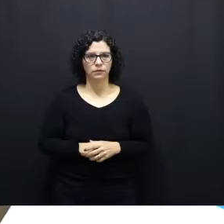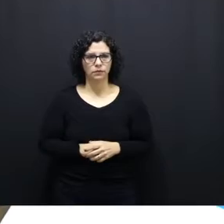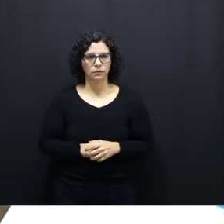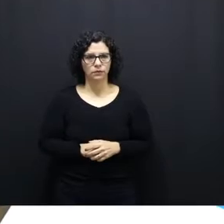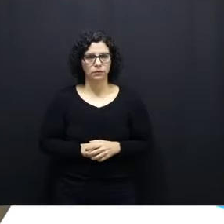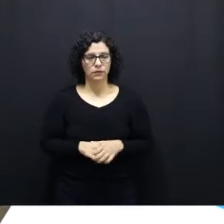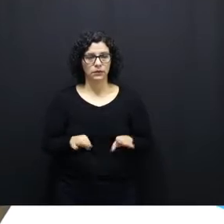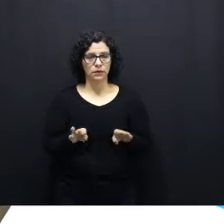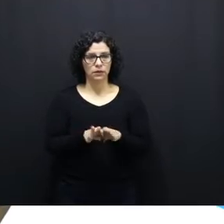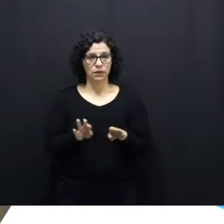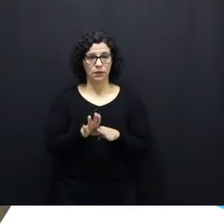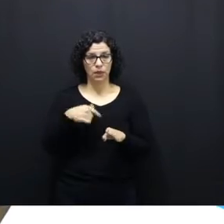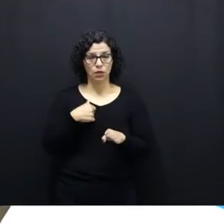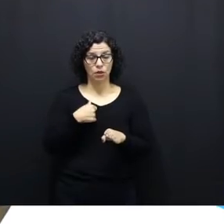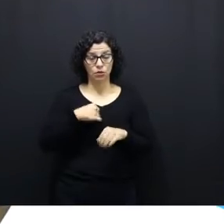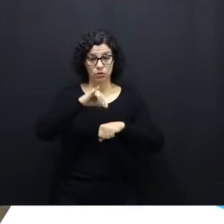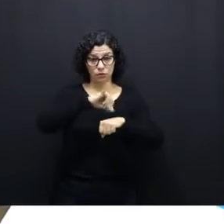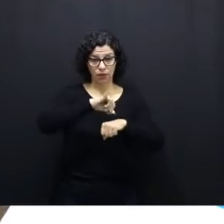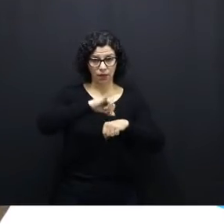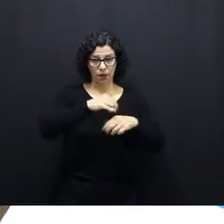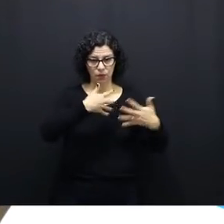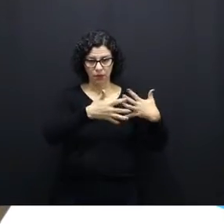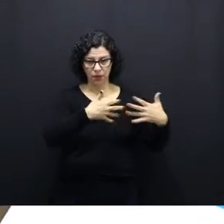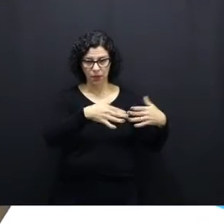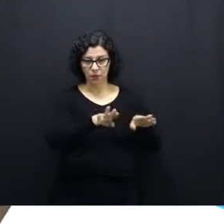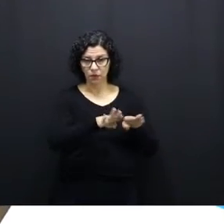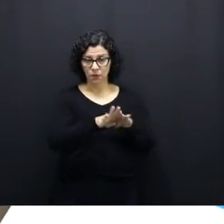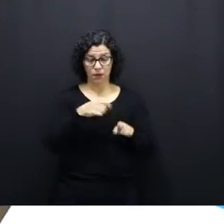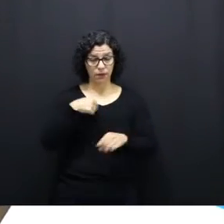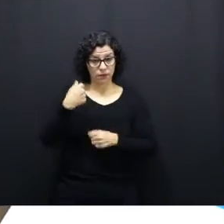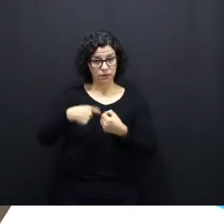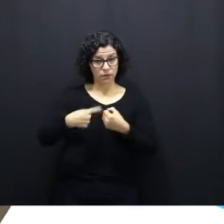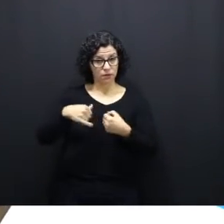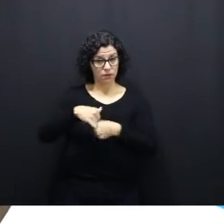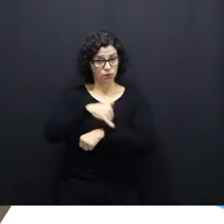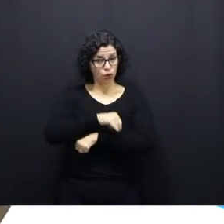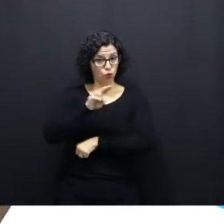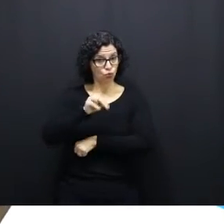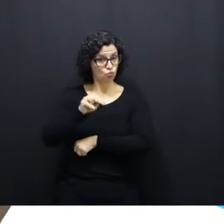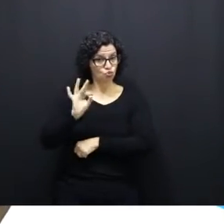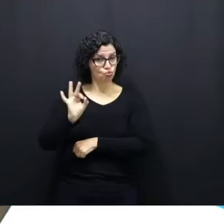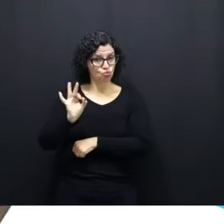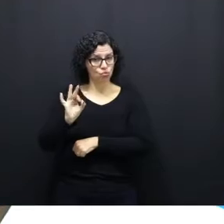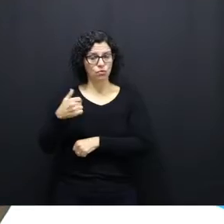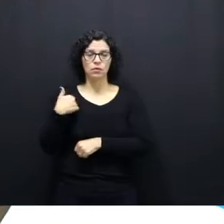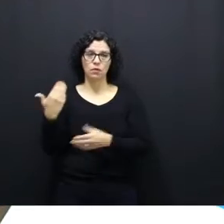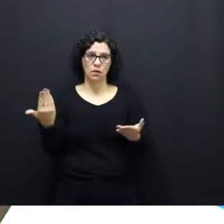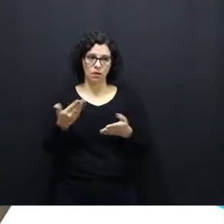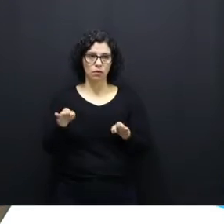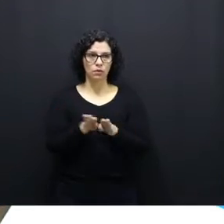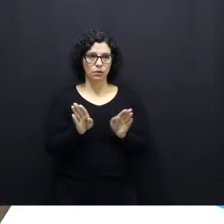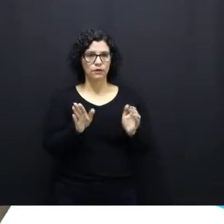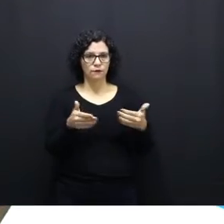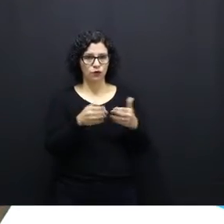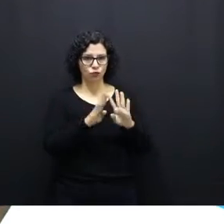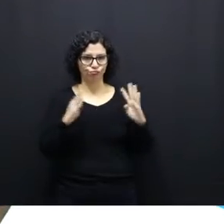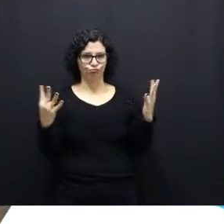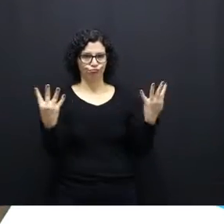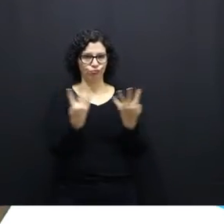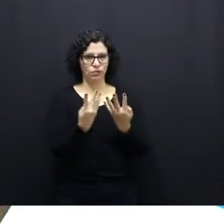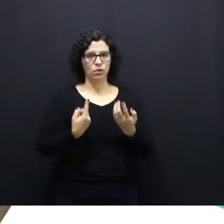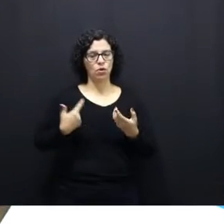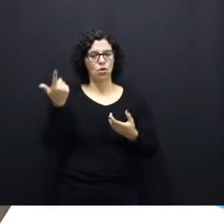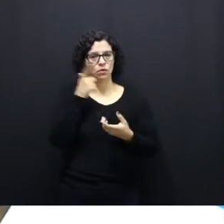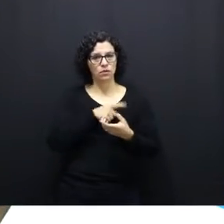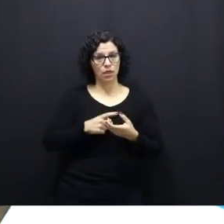e na sequência o terminal central algo que nunca aconteceu em São José dos Pinhais também fechou agora tem integração